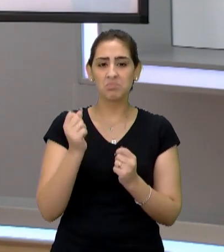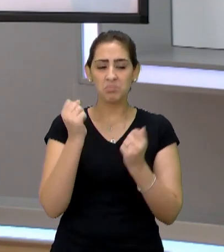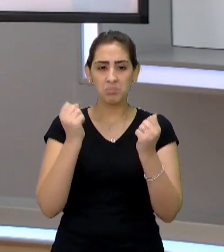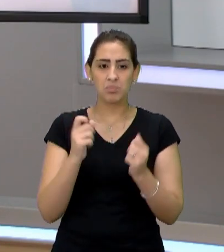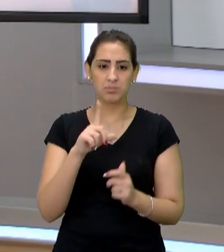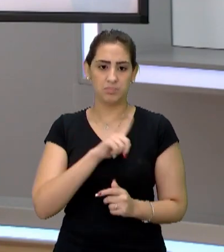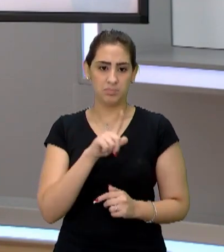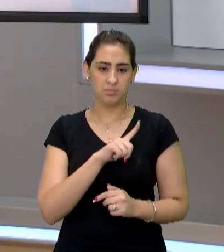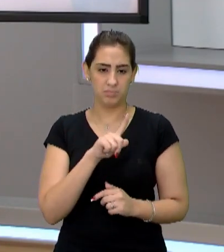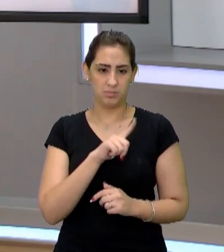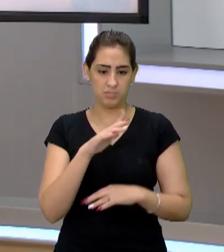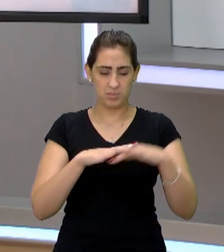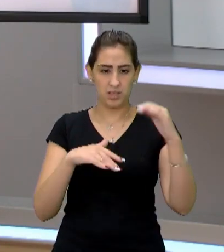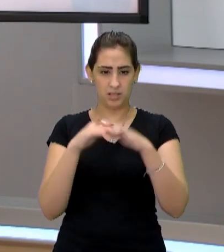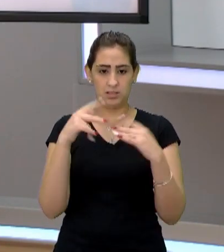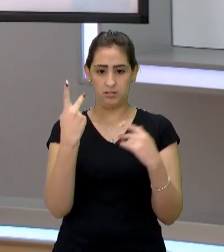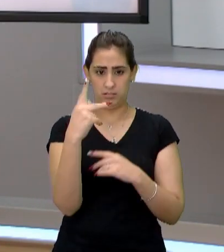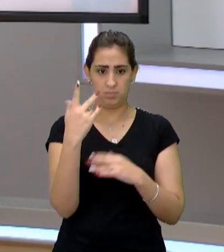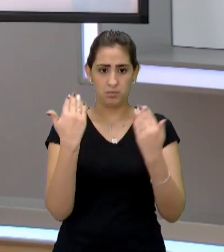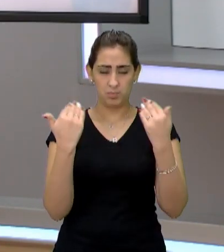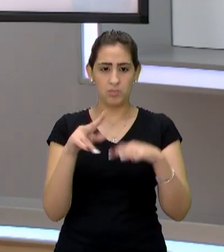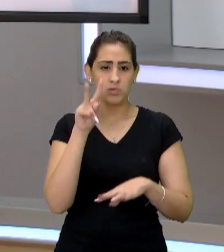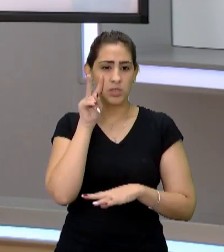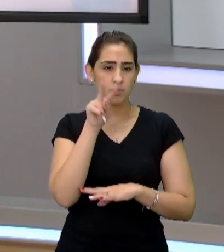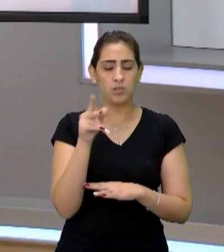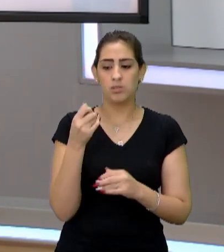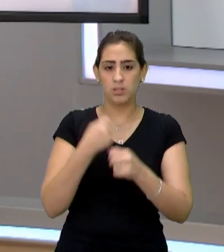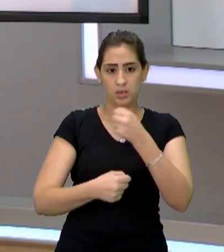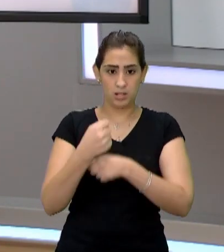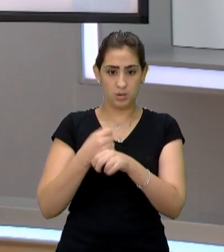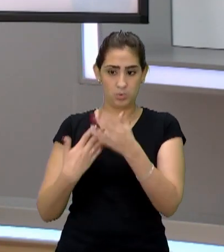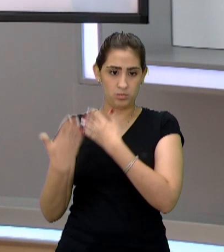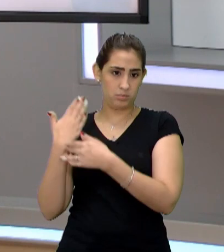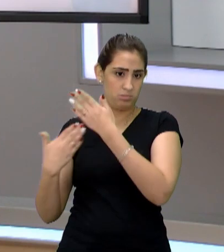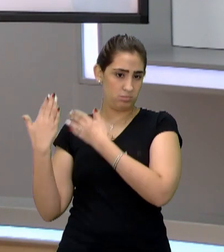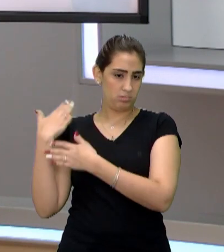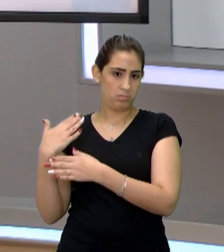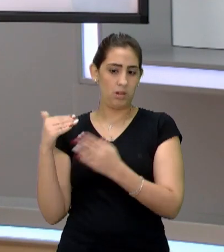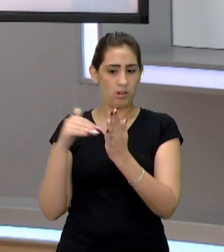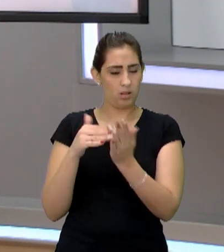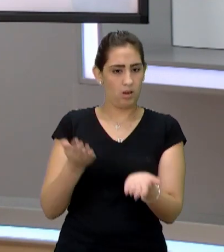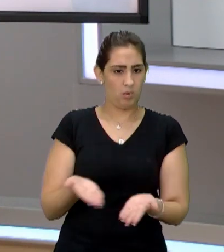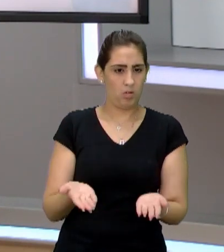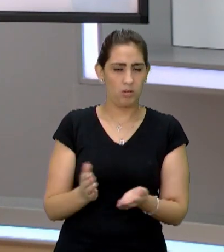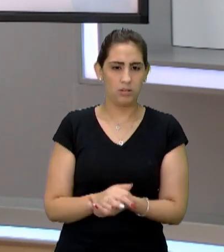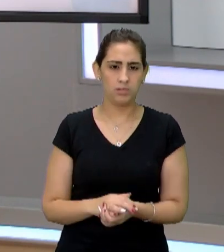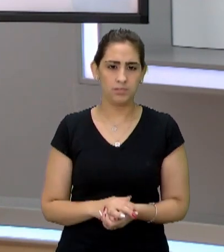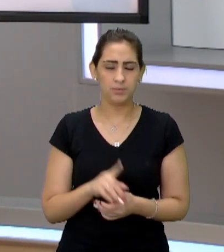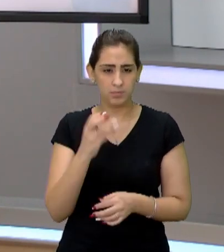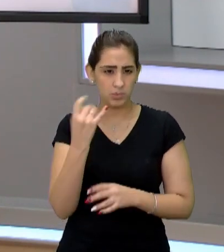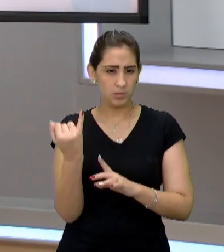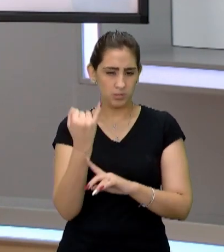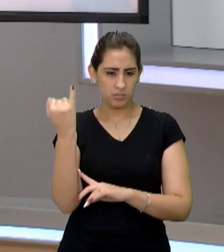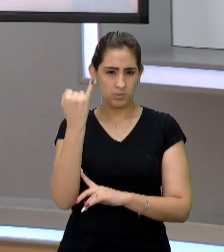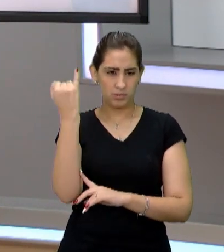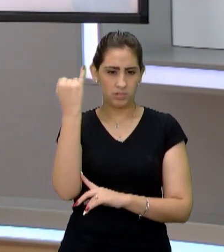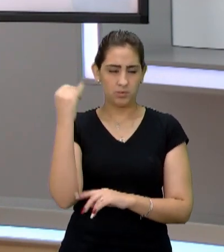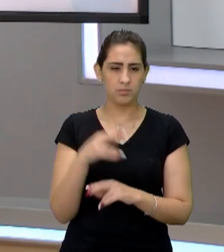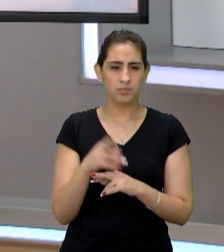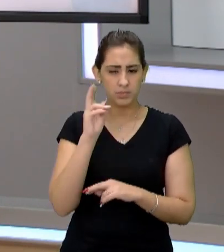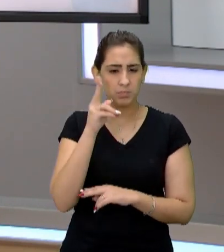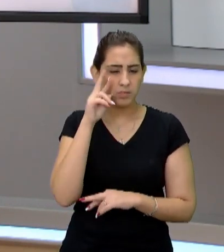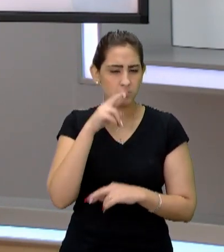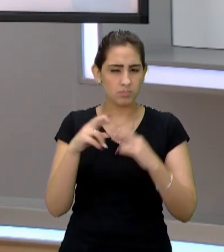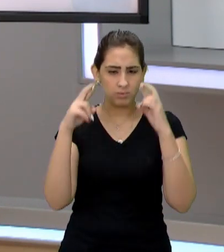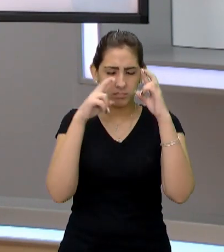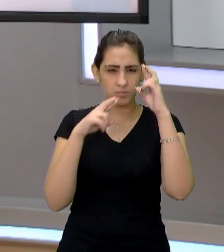aí habilidades dessa prova que vocês viram em anos anteriores, tá certo? Isso é muito importante. Mas fica de olho aí na correção,